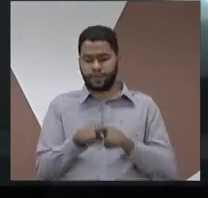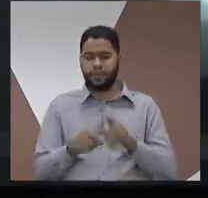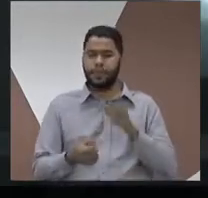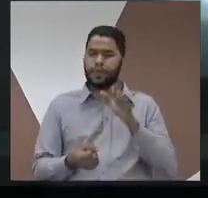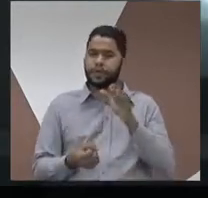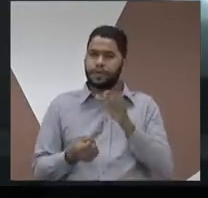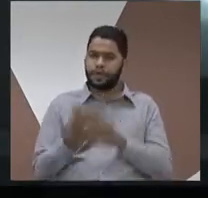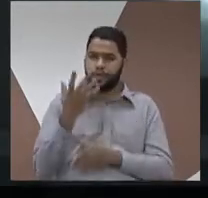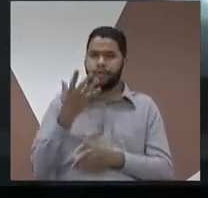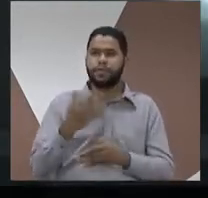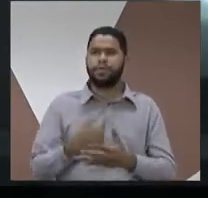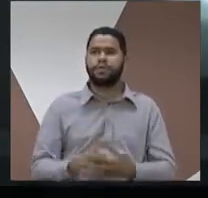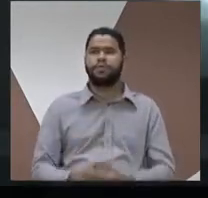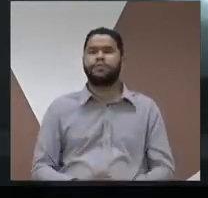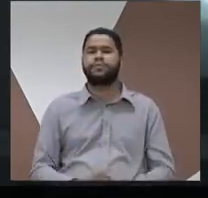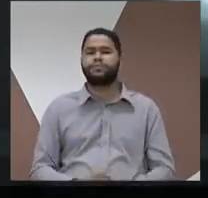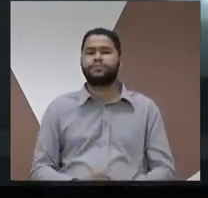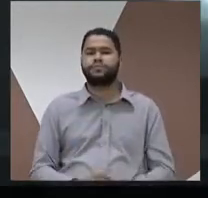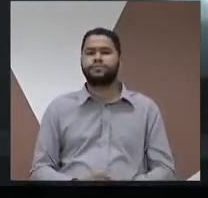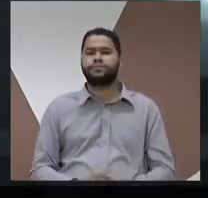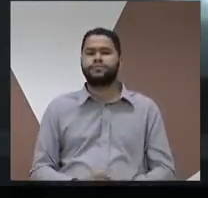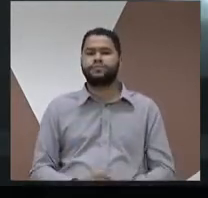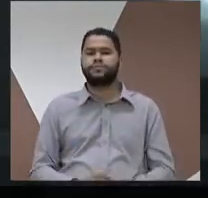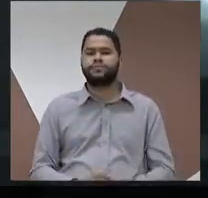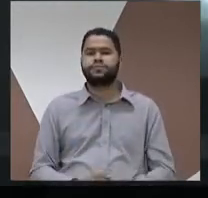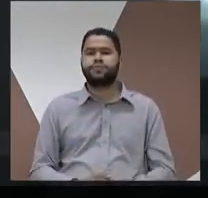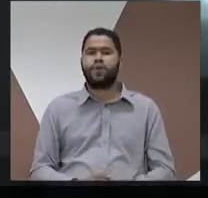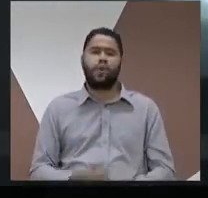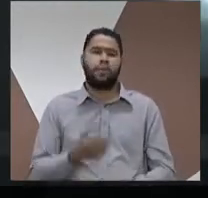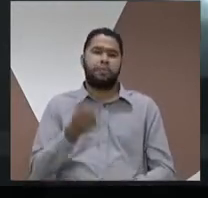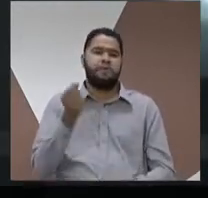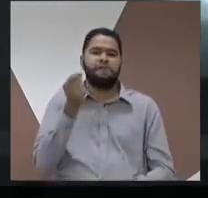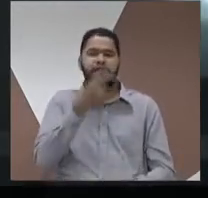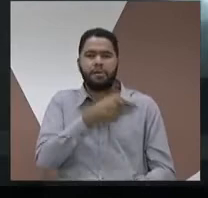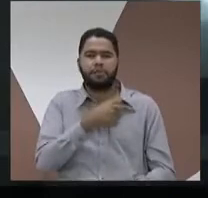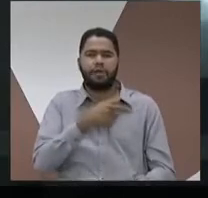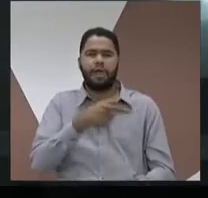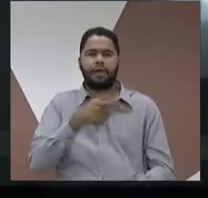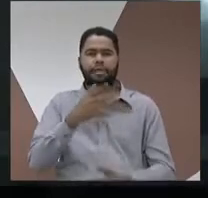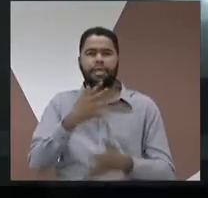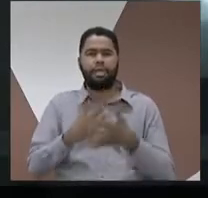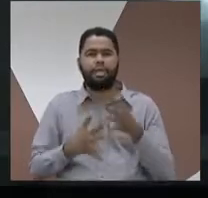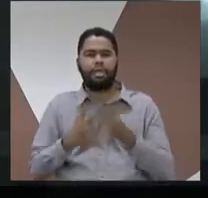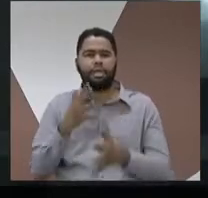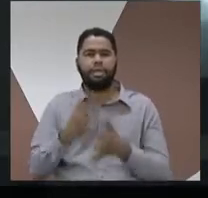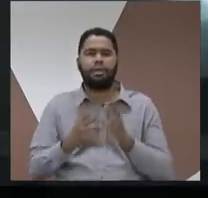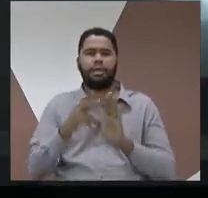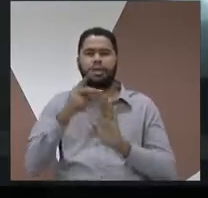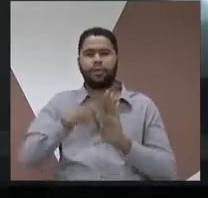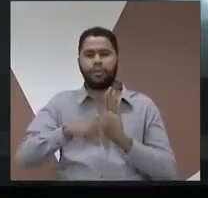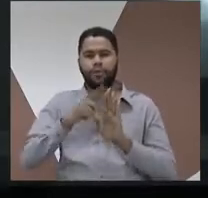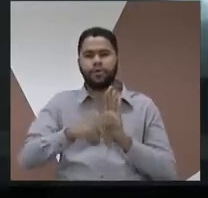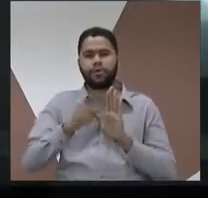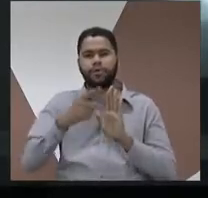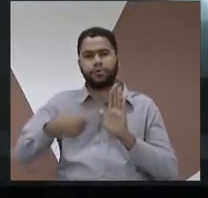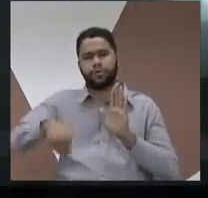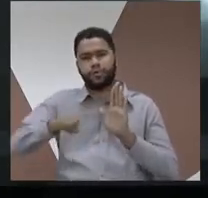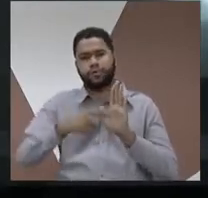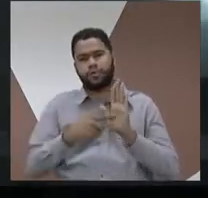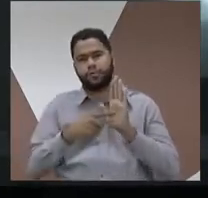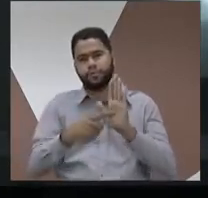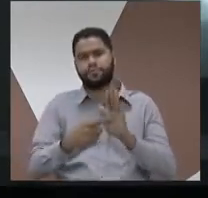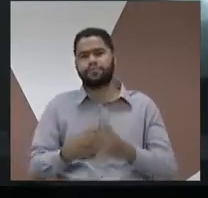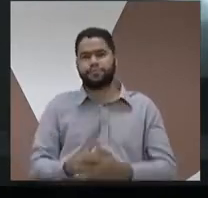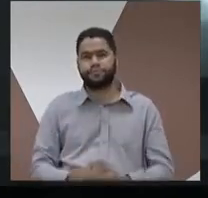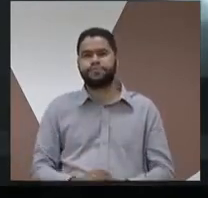criadas, né, ou fraudadas interferências do projeto que nós apresentamos. Isso